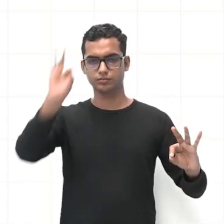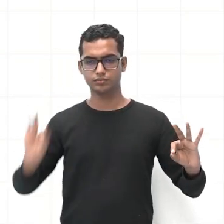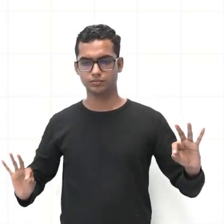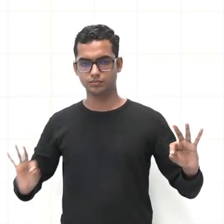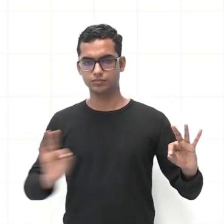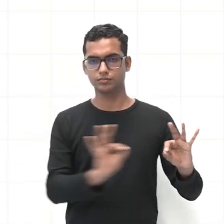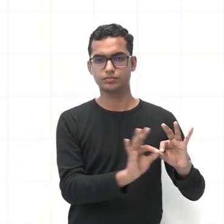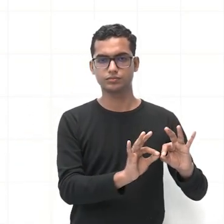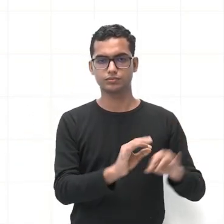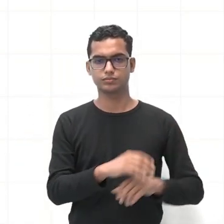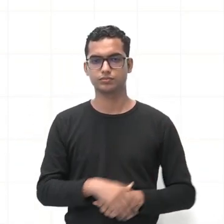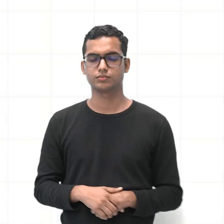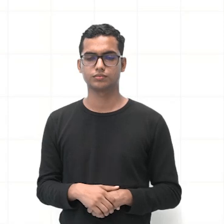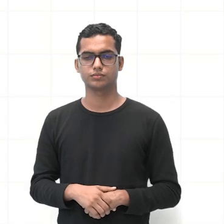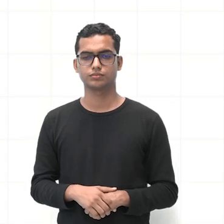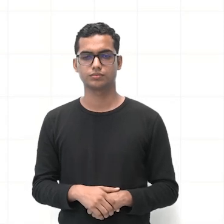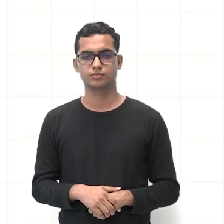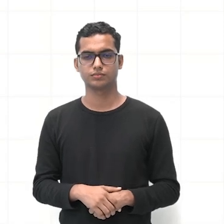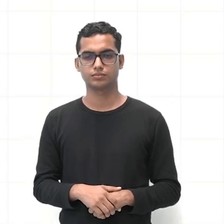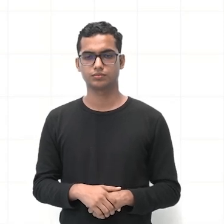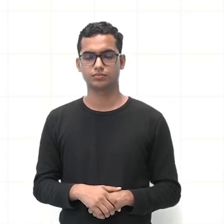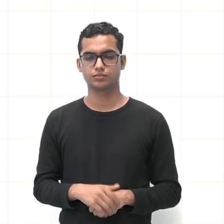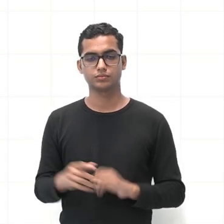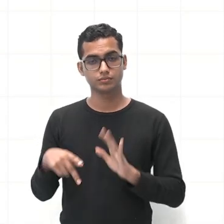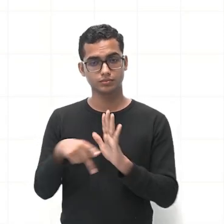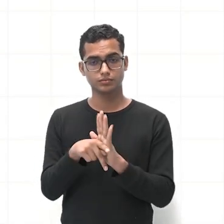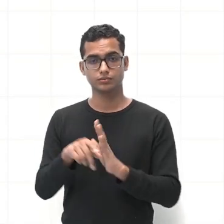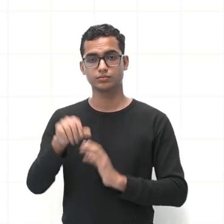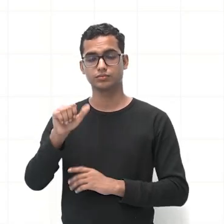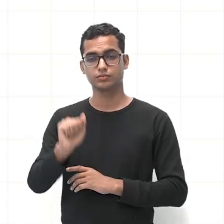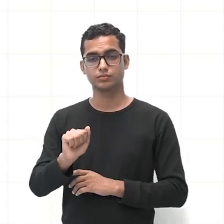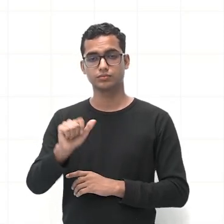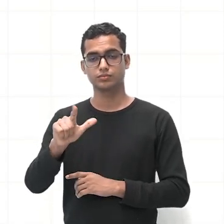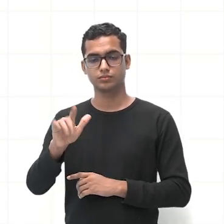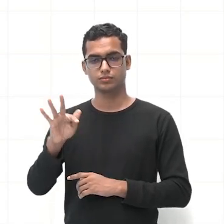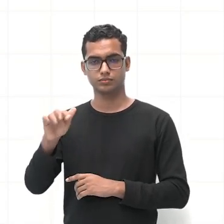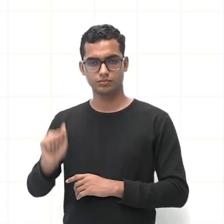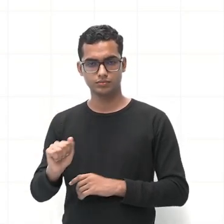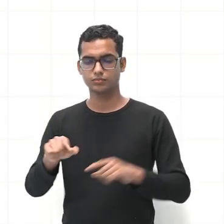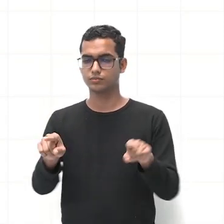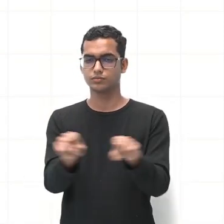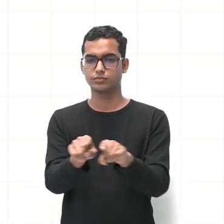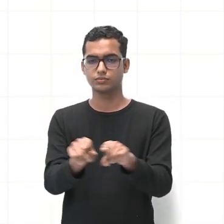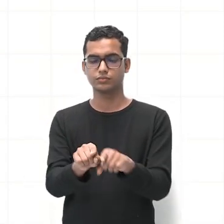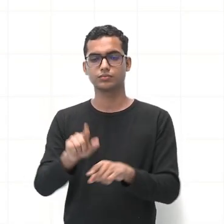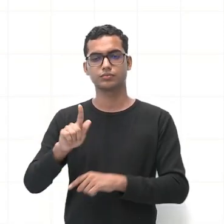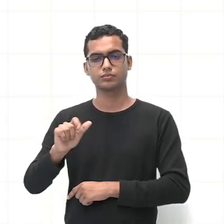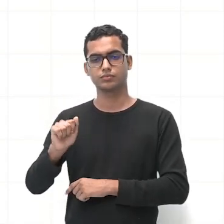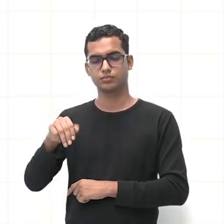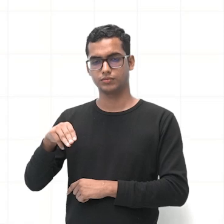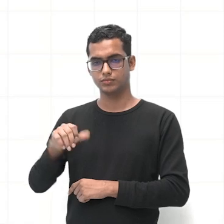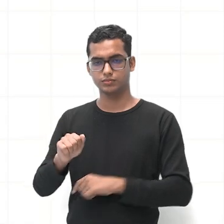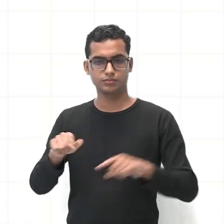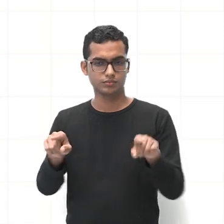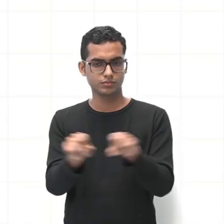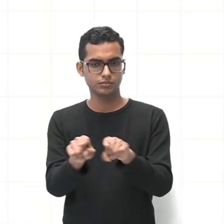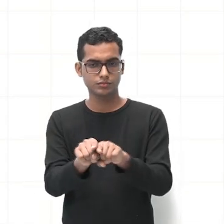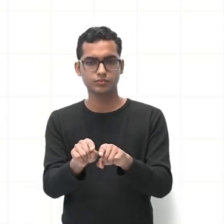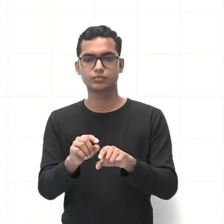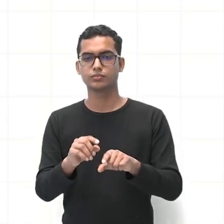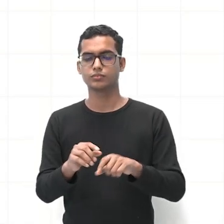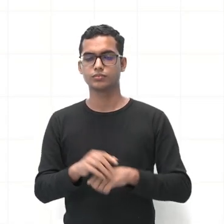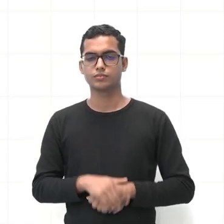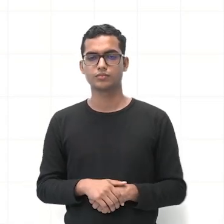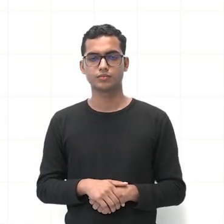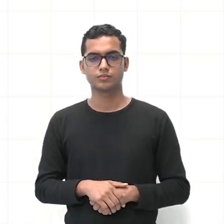aqui, ó, que no caso aqui é o ângulo alfa e o gama, esses dois ângulos aqui,